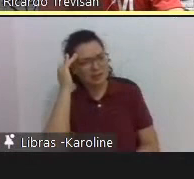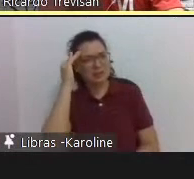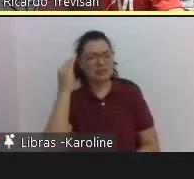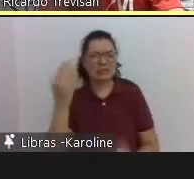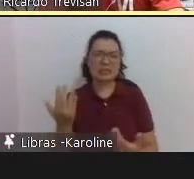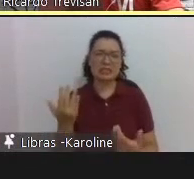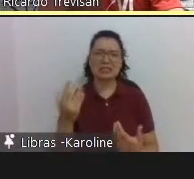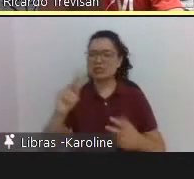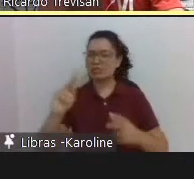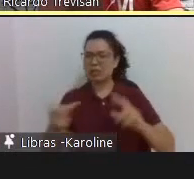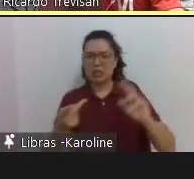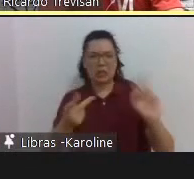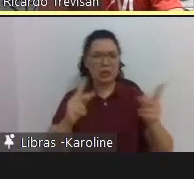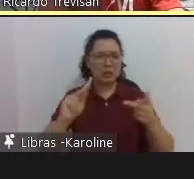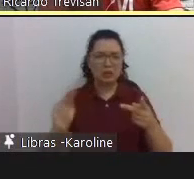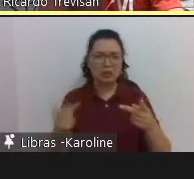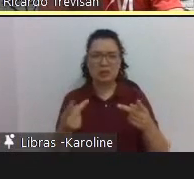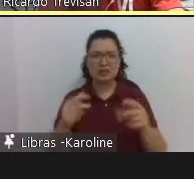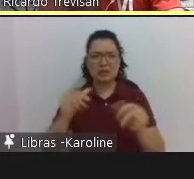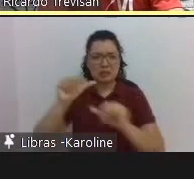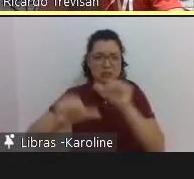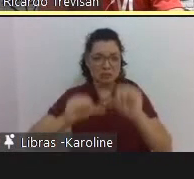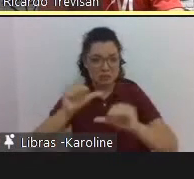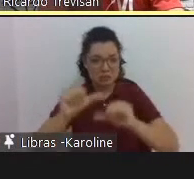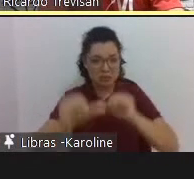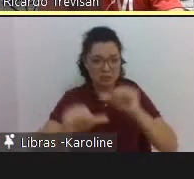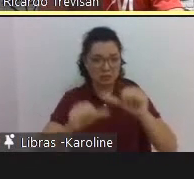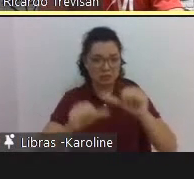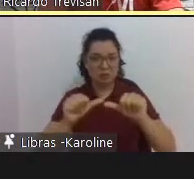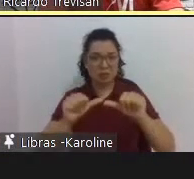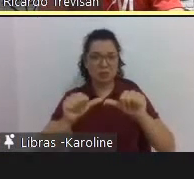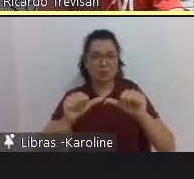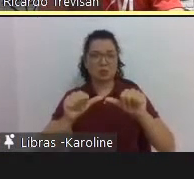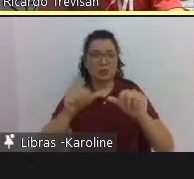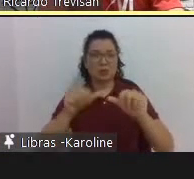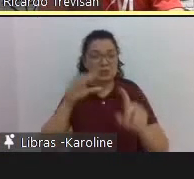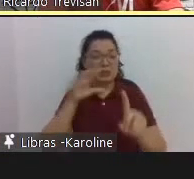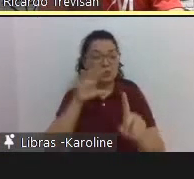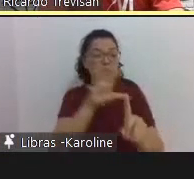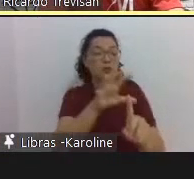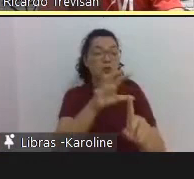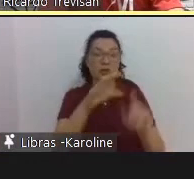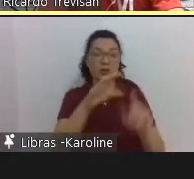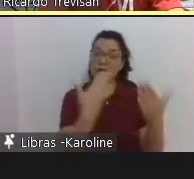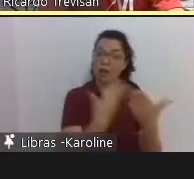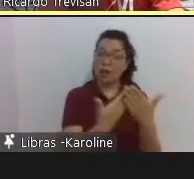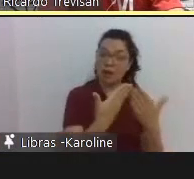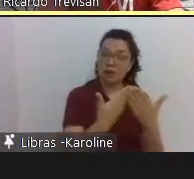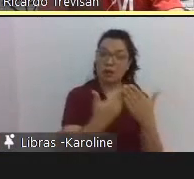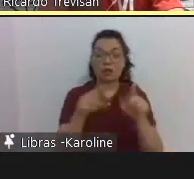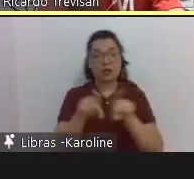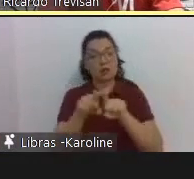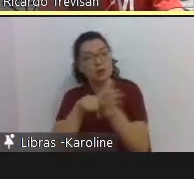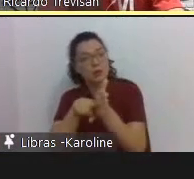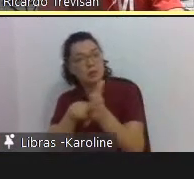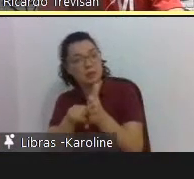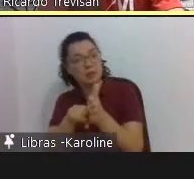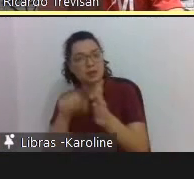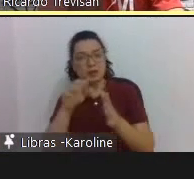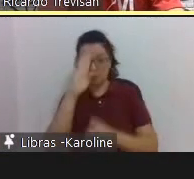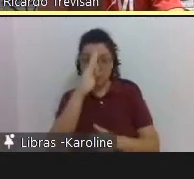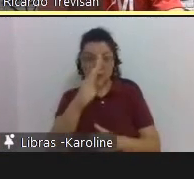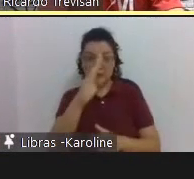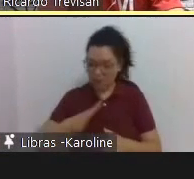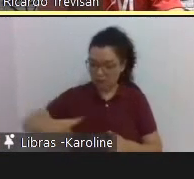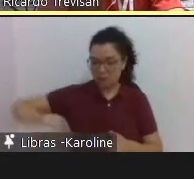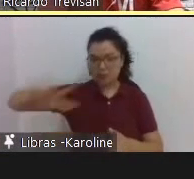burocratização de nossas ações no que tange à educação e à pesquisa no país, sobretudo nas áreas das humanidades. Não estamos